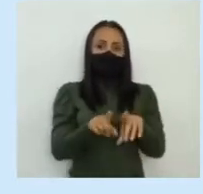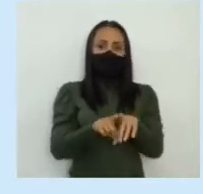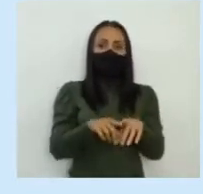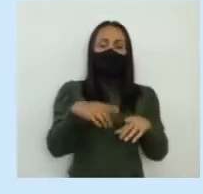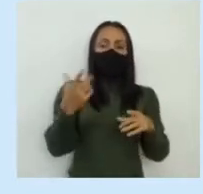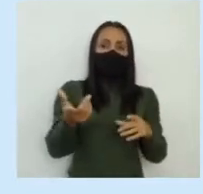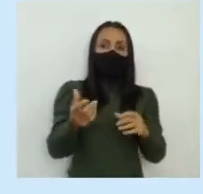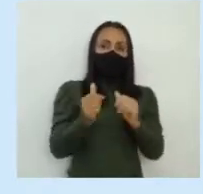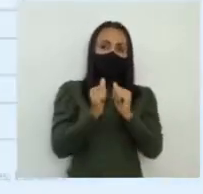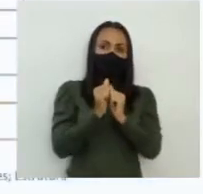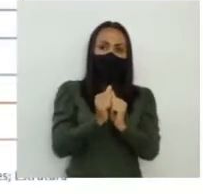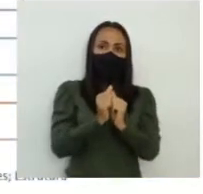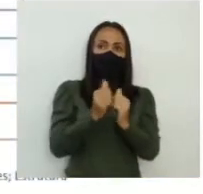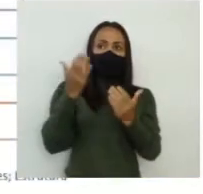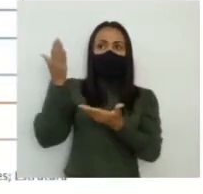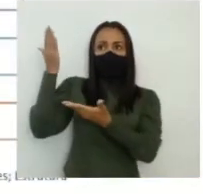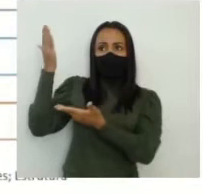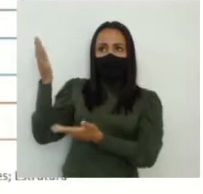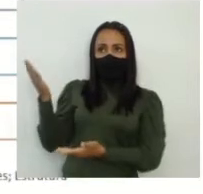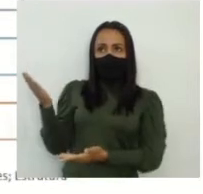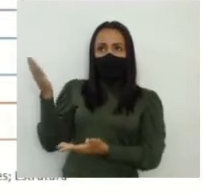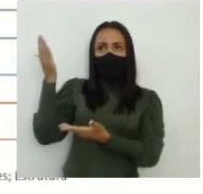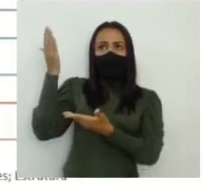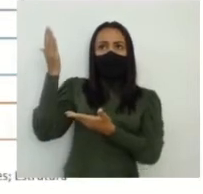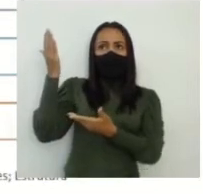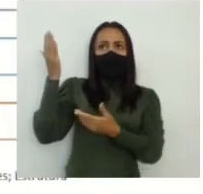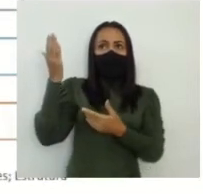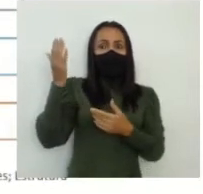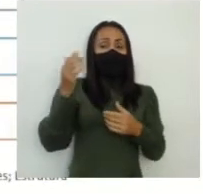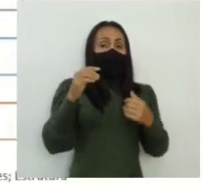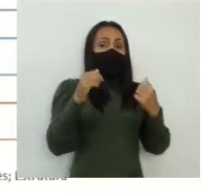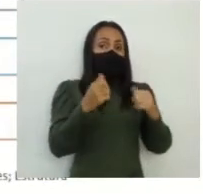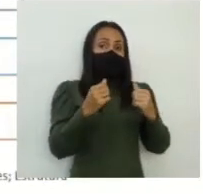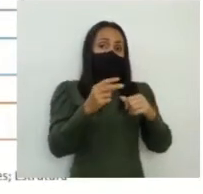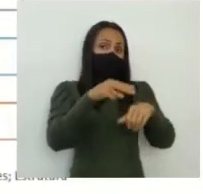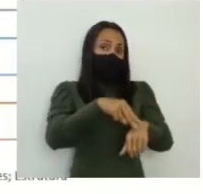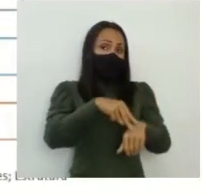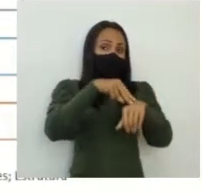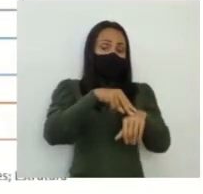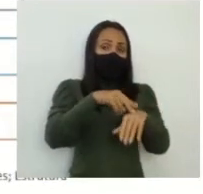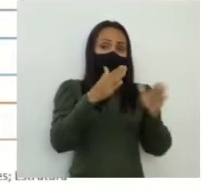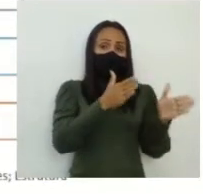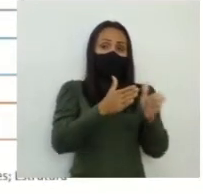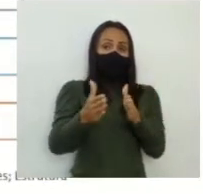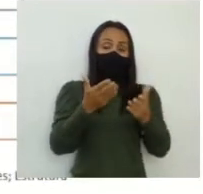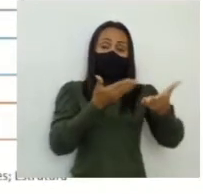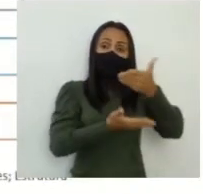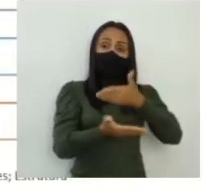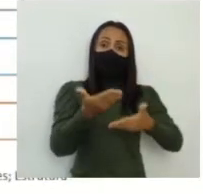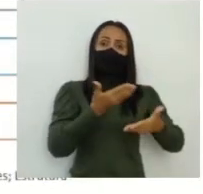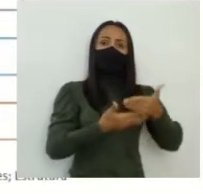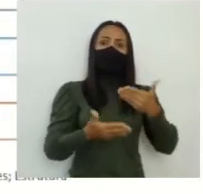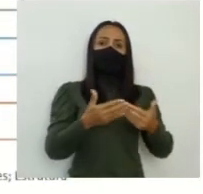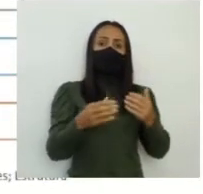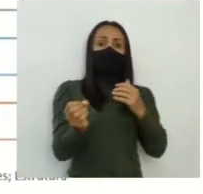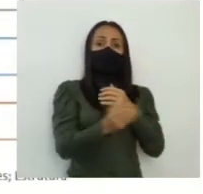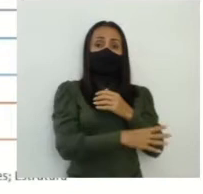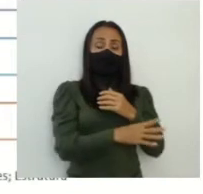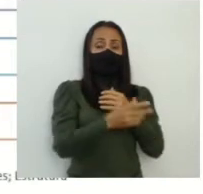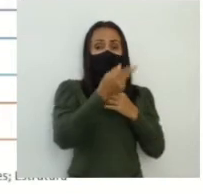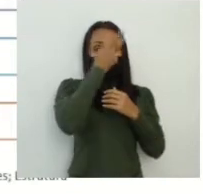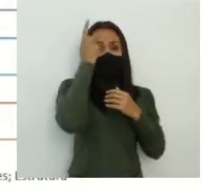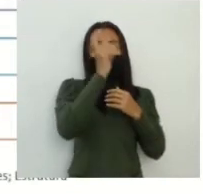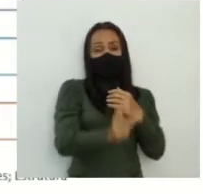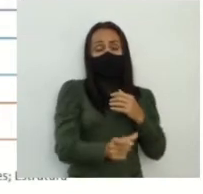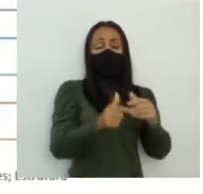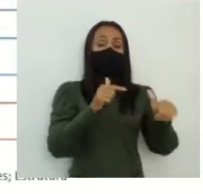acompanha comigo aqui no slide, que deve estar presente durante essa integração justamente desses novos funcionários. Então